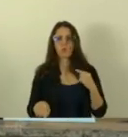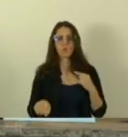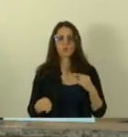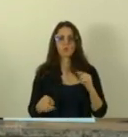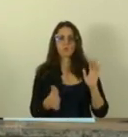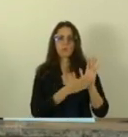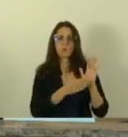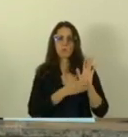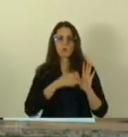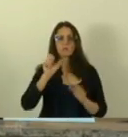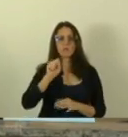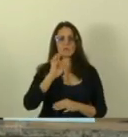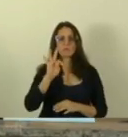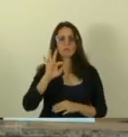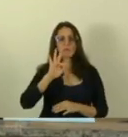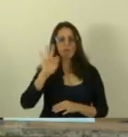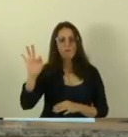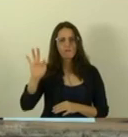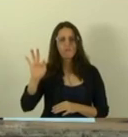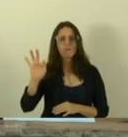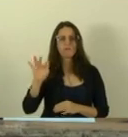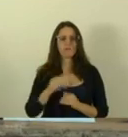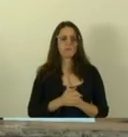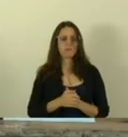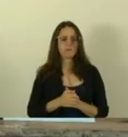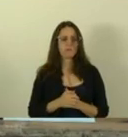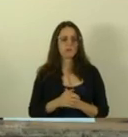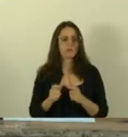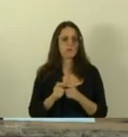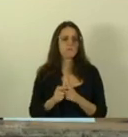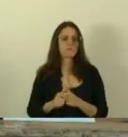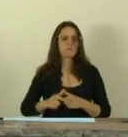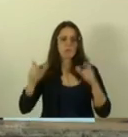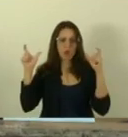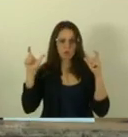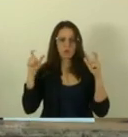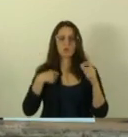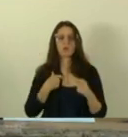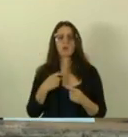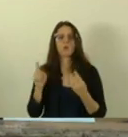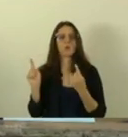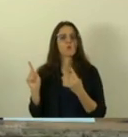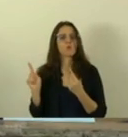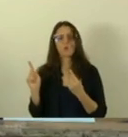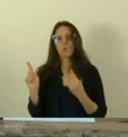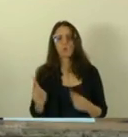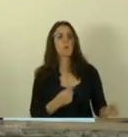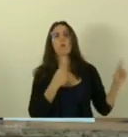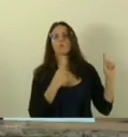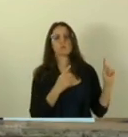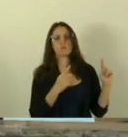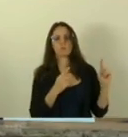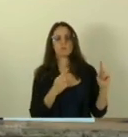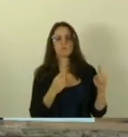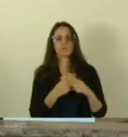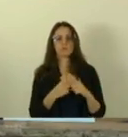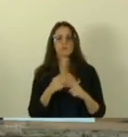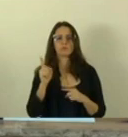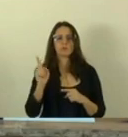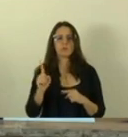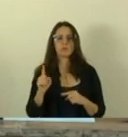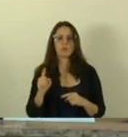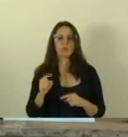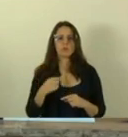está sendo pautada pelo Supremo Tribunal Federal, que já formou maioria e que eu sou contrário, porque esse tipo de ação vai